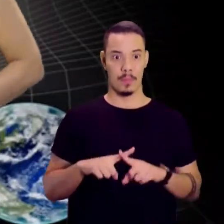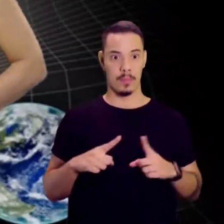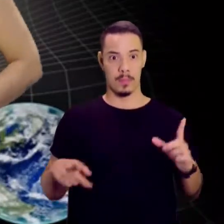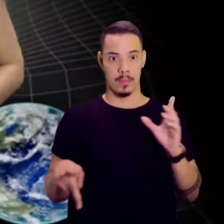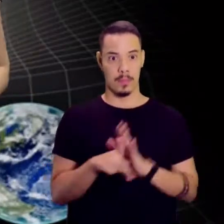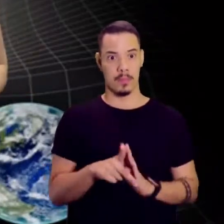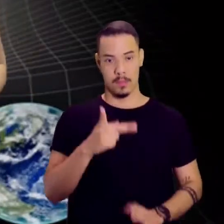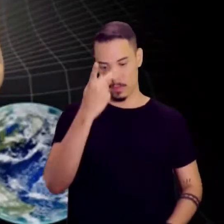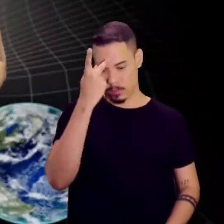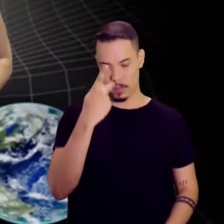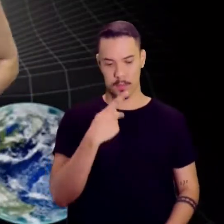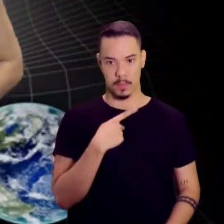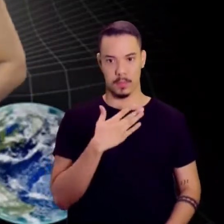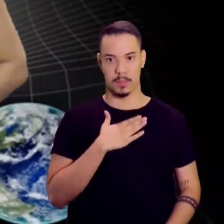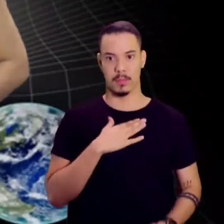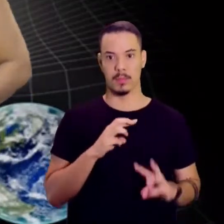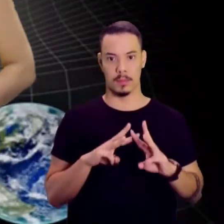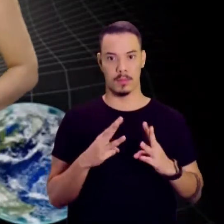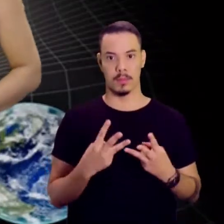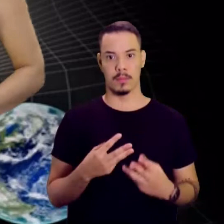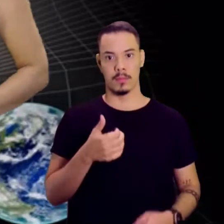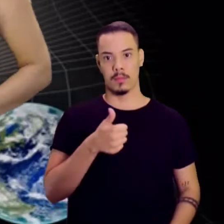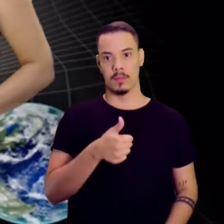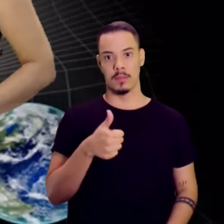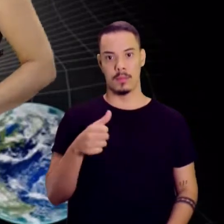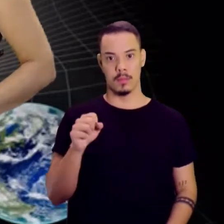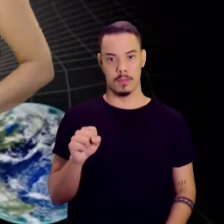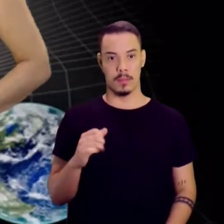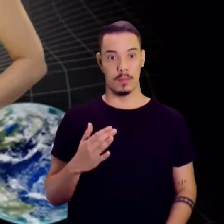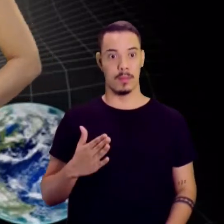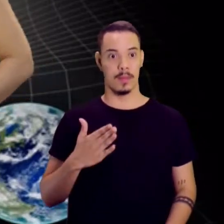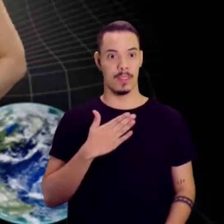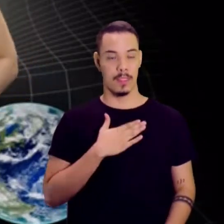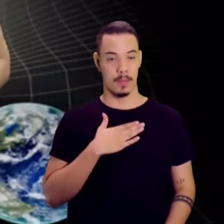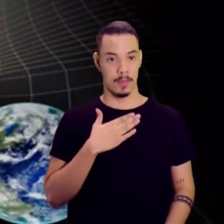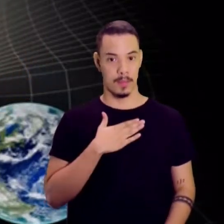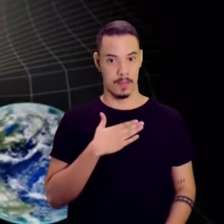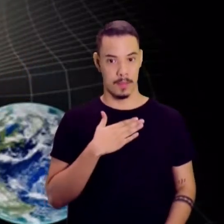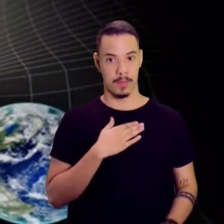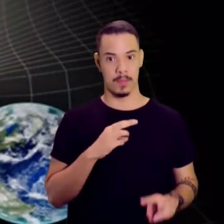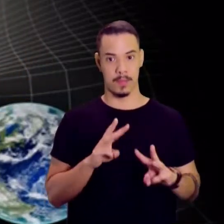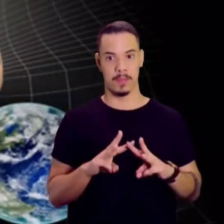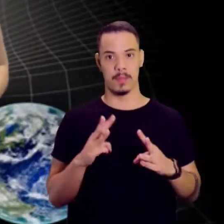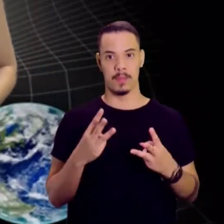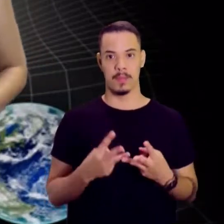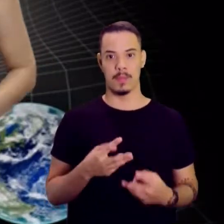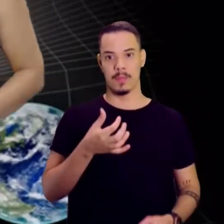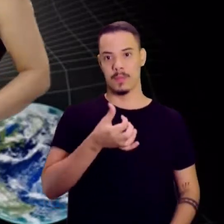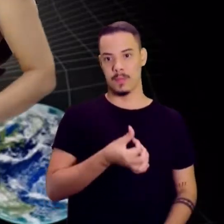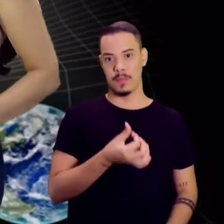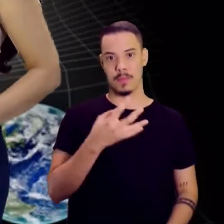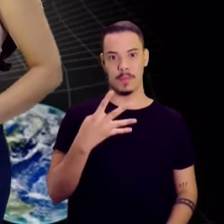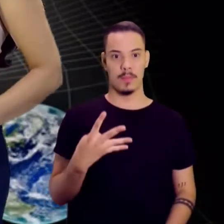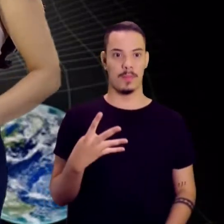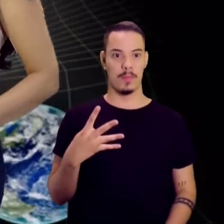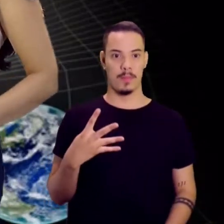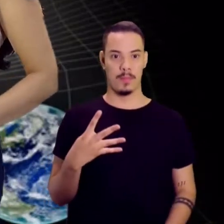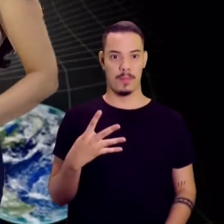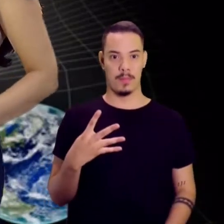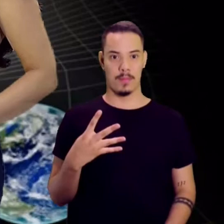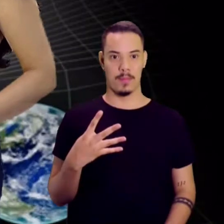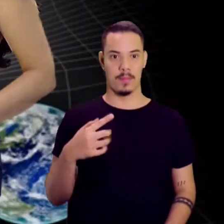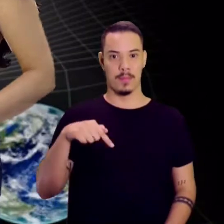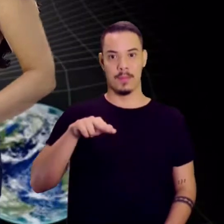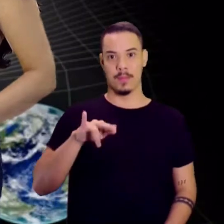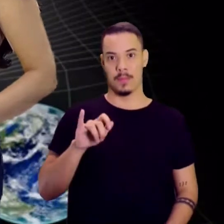é 118 quilogramas. Exato. A minha massa... Eu acho. A minha massa é 64 quilogramas. É